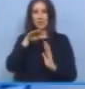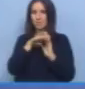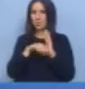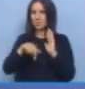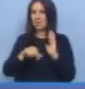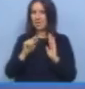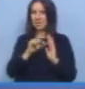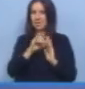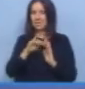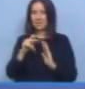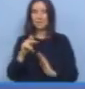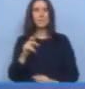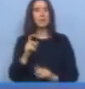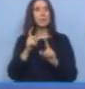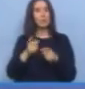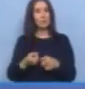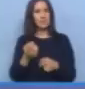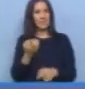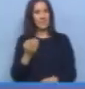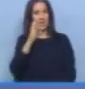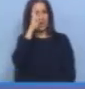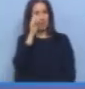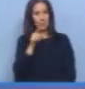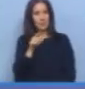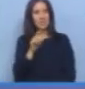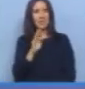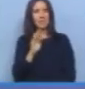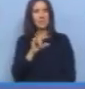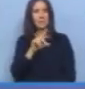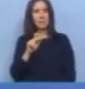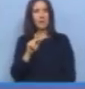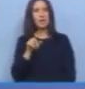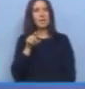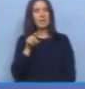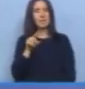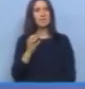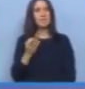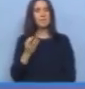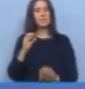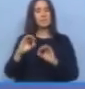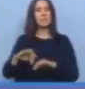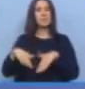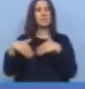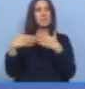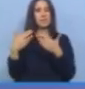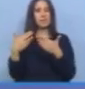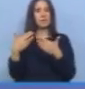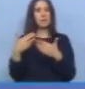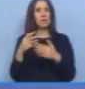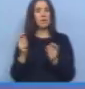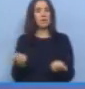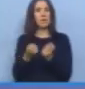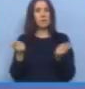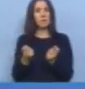programa Eclésia. Começava desde já por ti, Filipa. Esta é uma iniciativa, uma